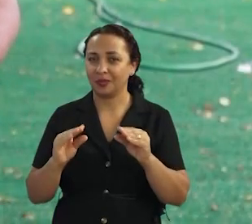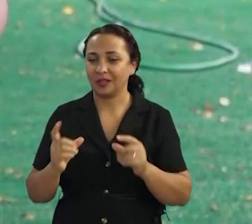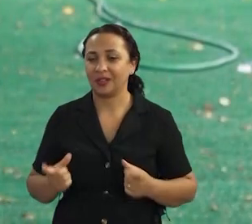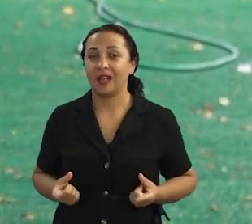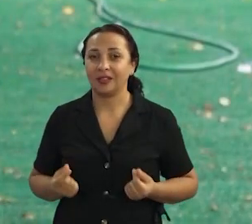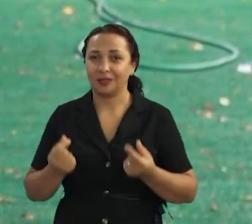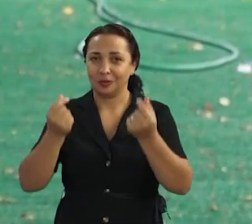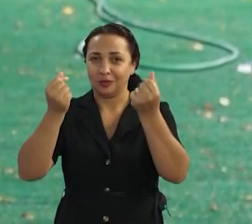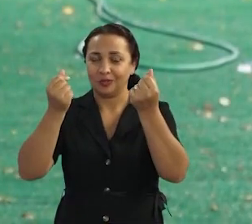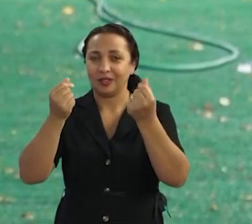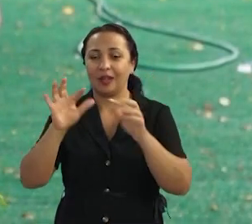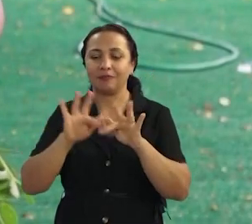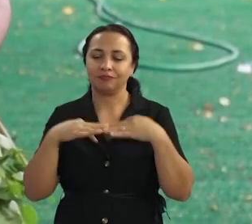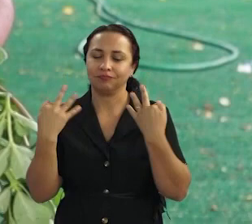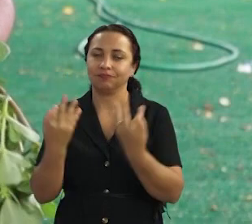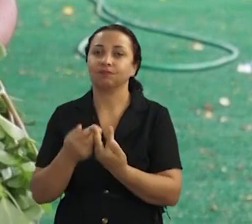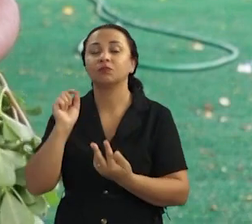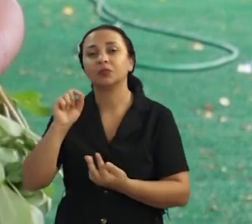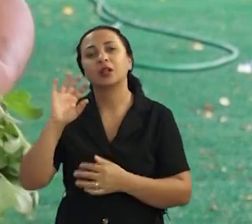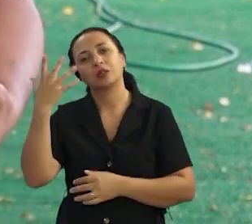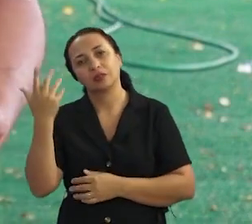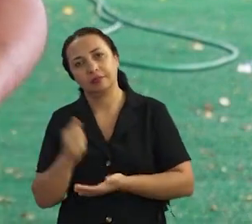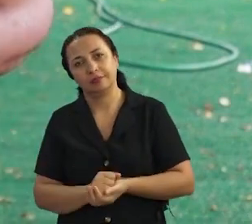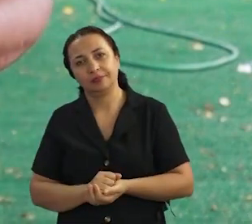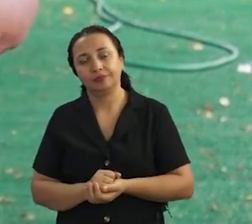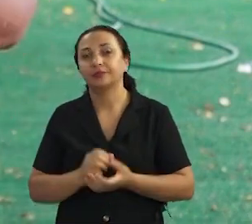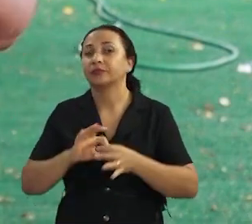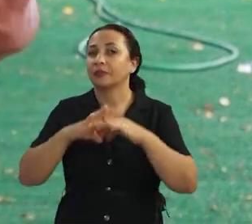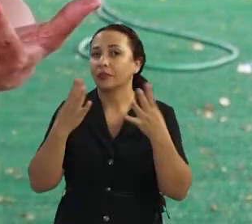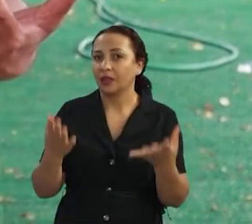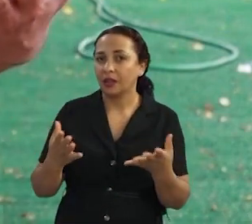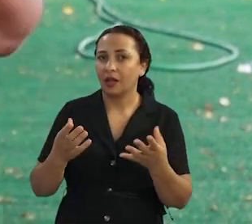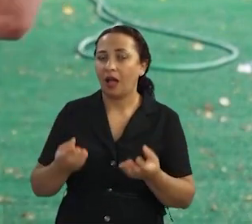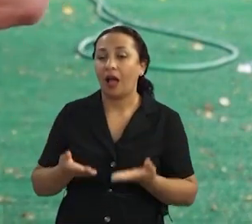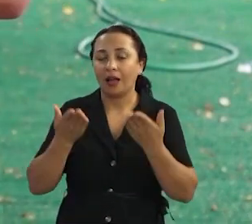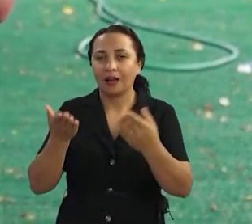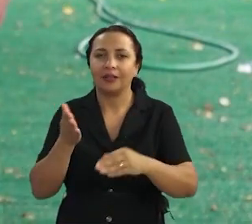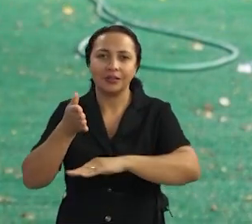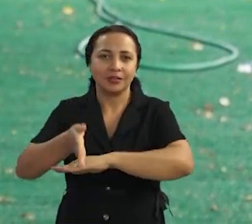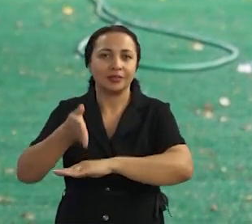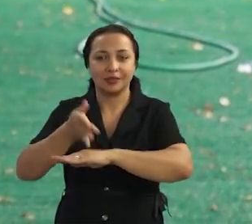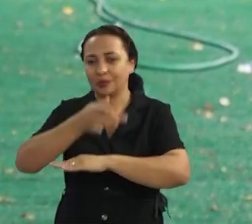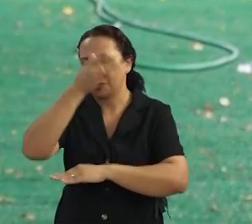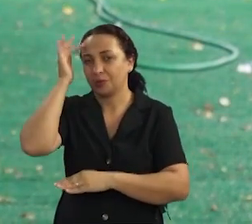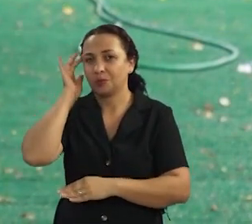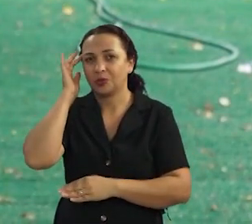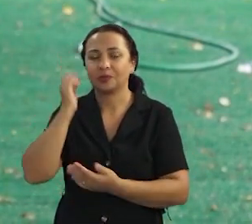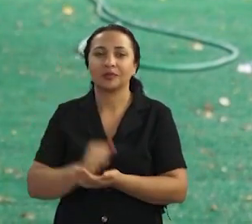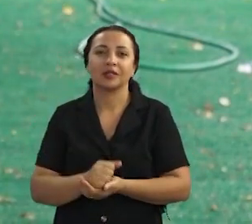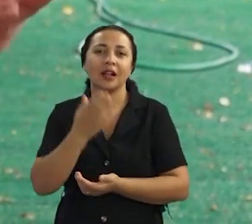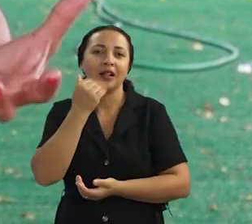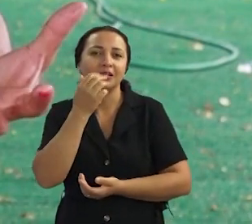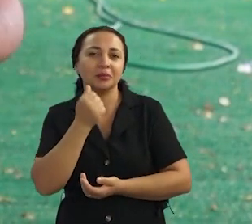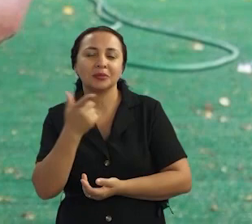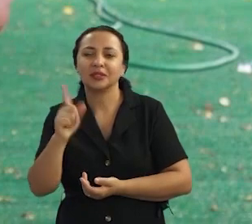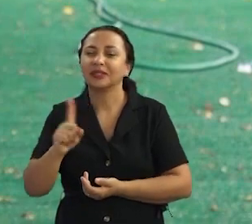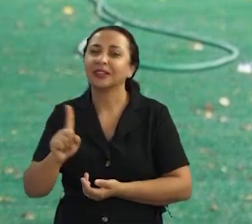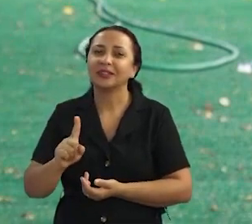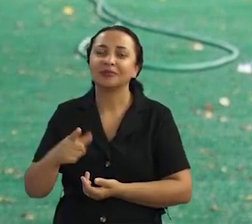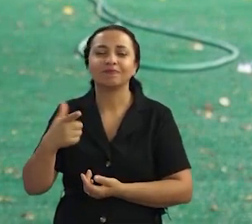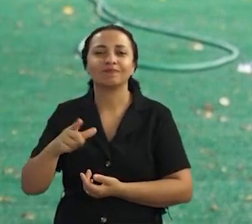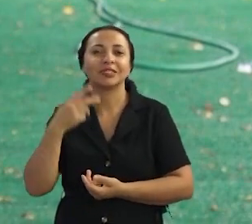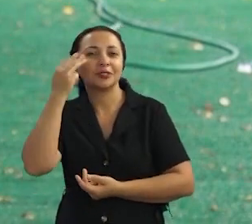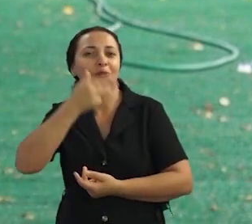redução, né, da renda das famílias, o que é que acontece? A disponibilidade que é acessível a essas pessoas são alimentos